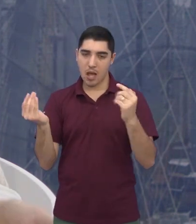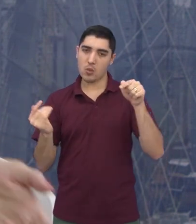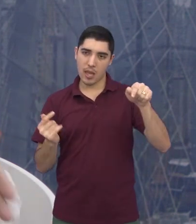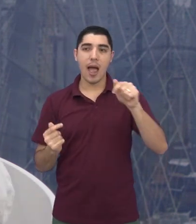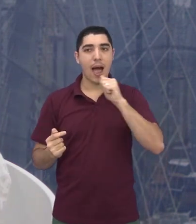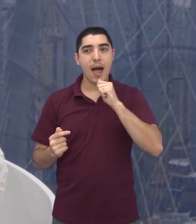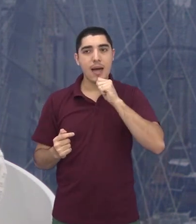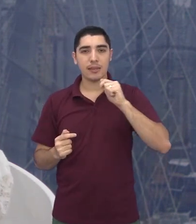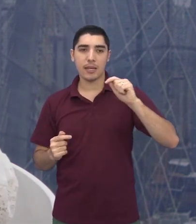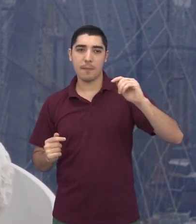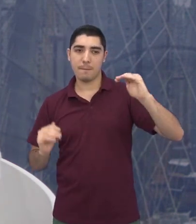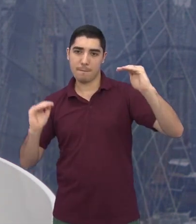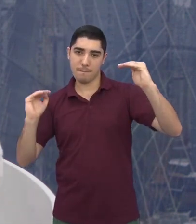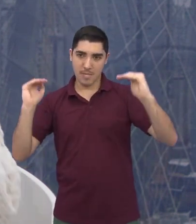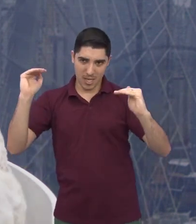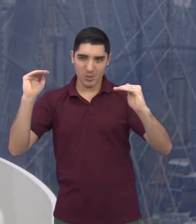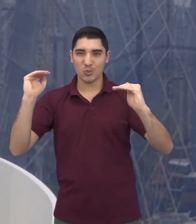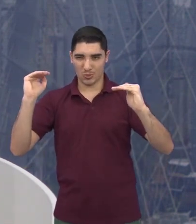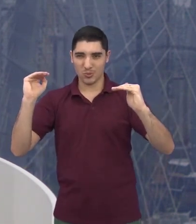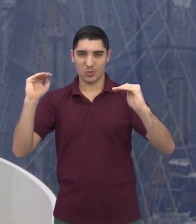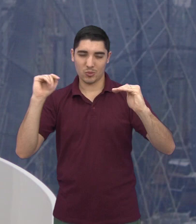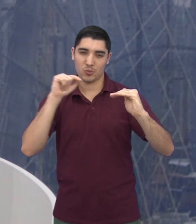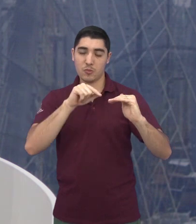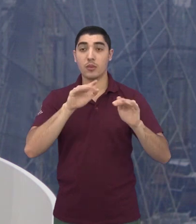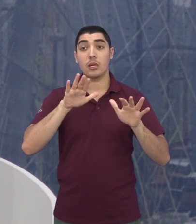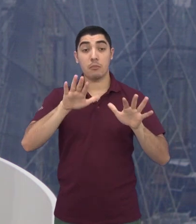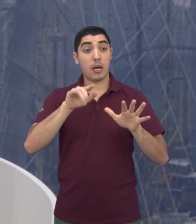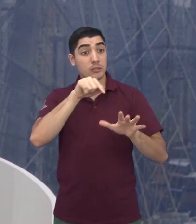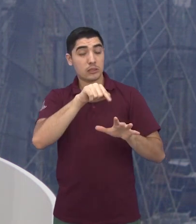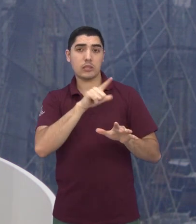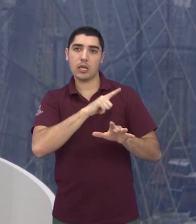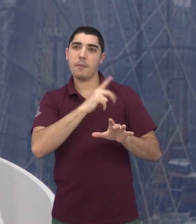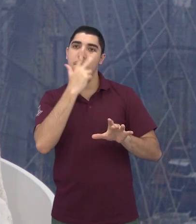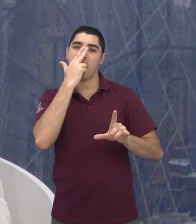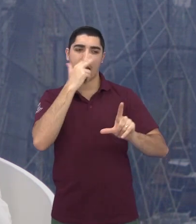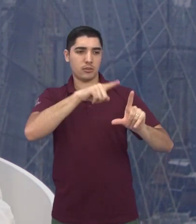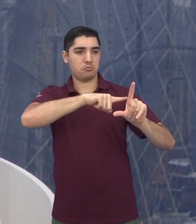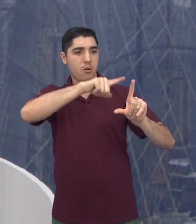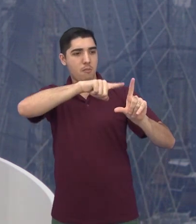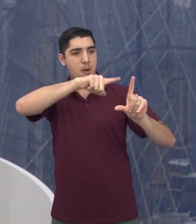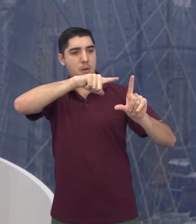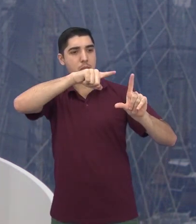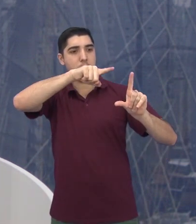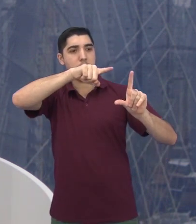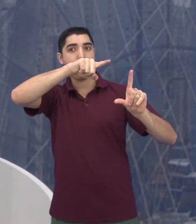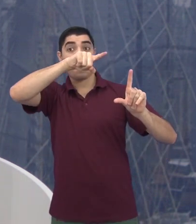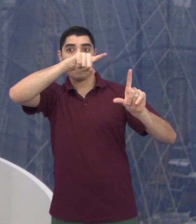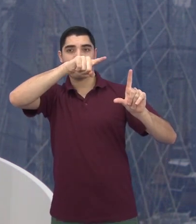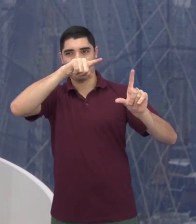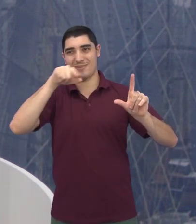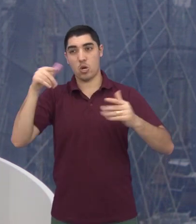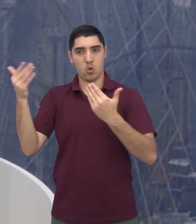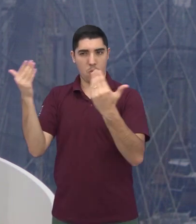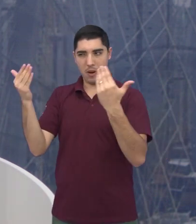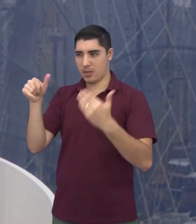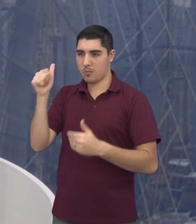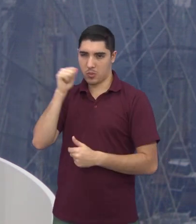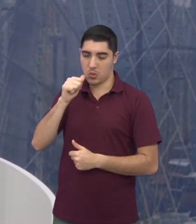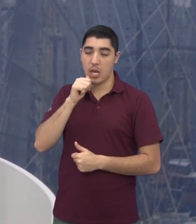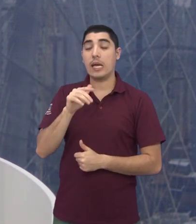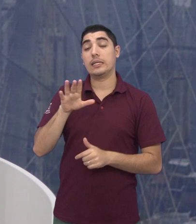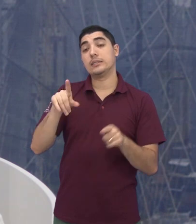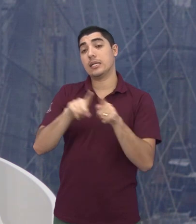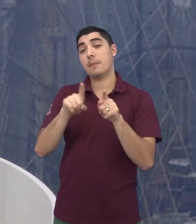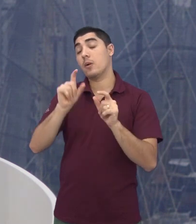menor, mas, né, o gráfico é mais ascendente, né? Então, a gente pode pensar também nesse fenômeno cultural